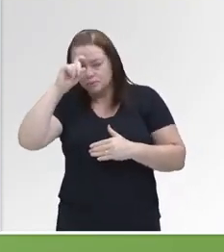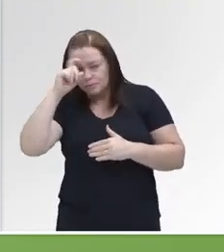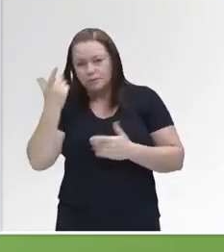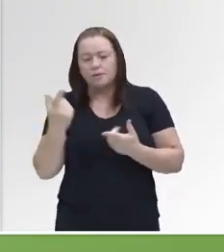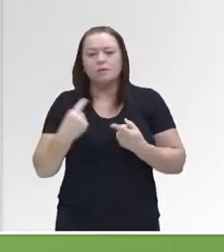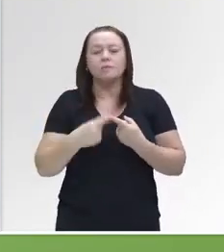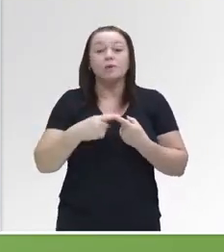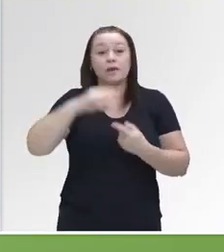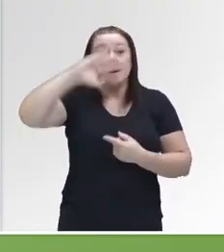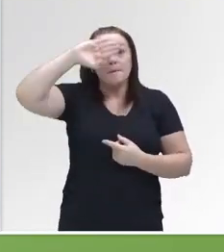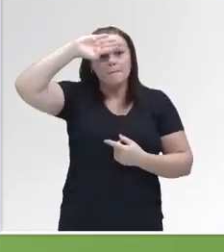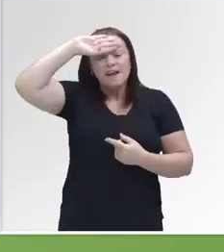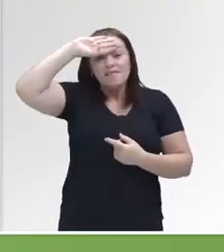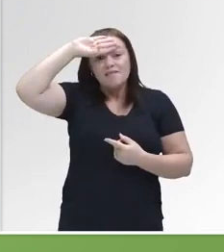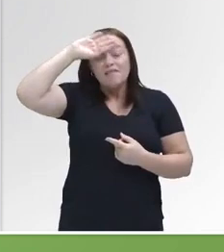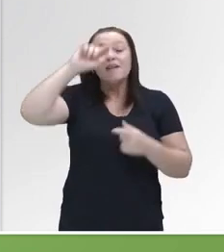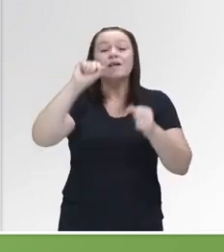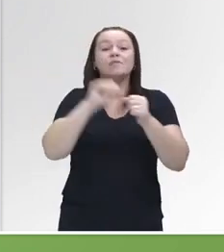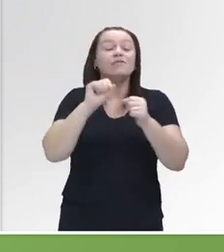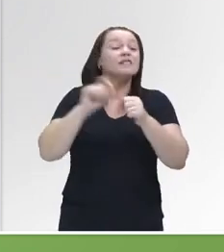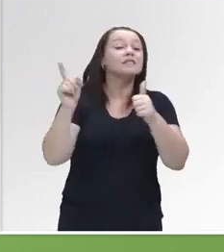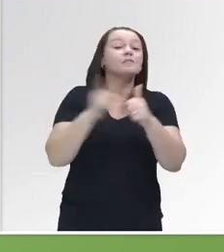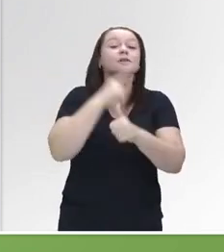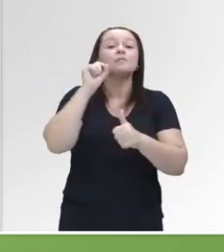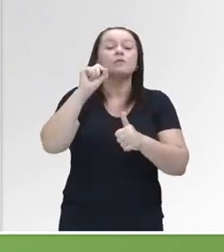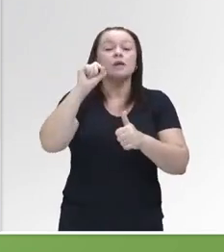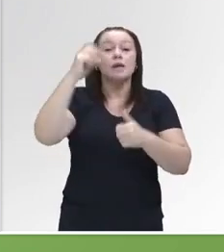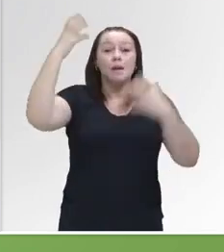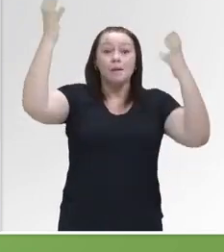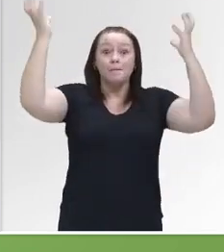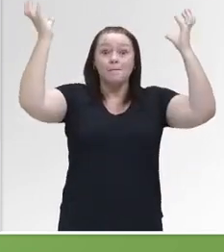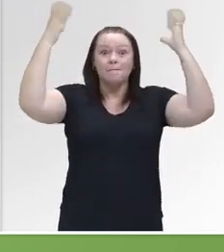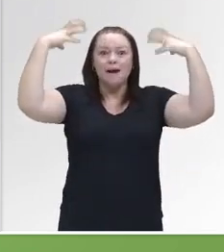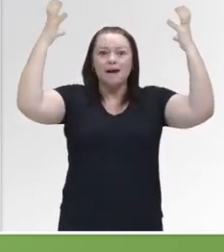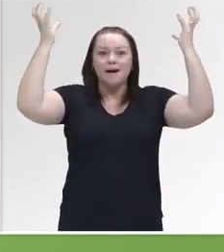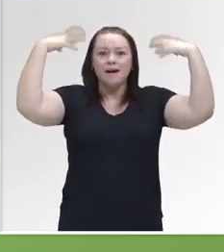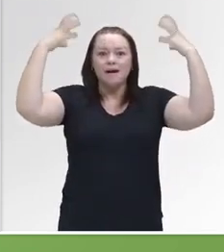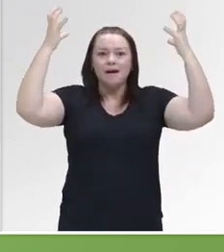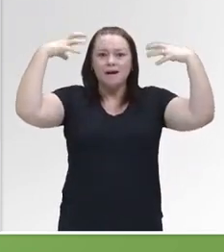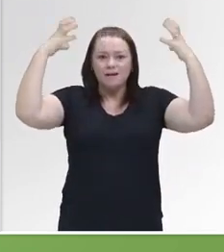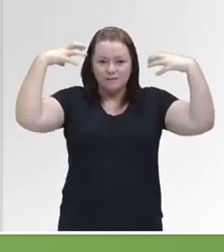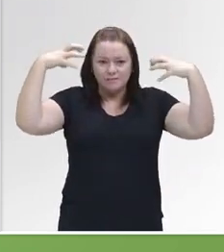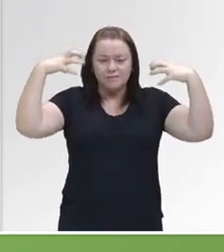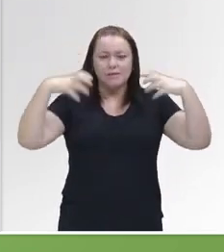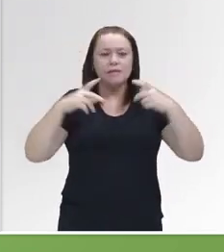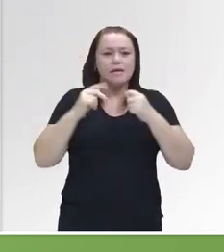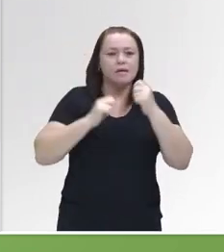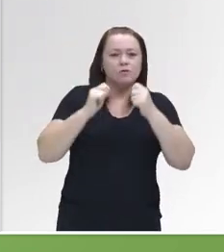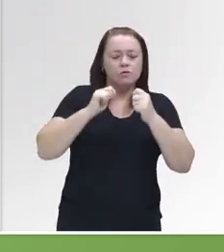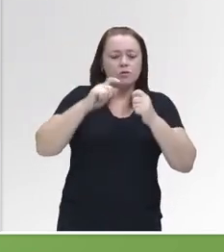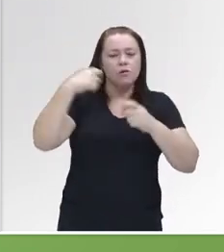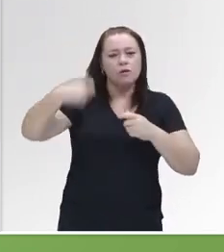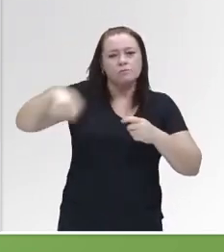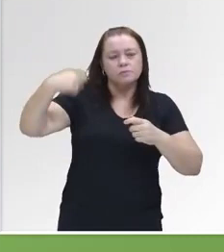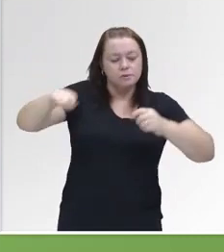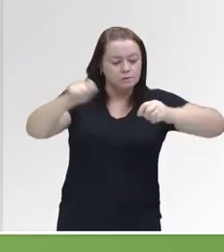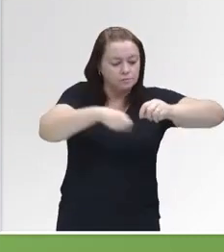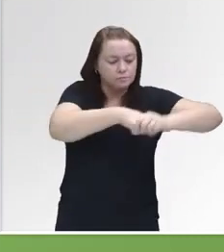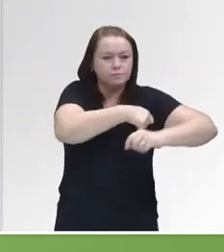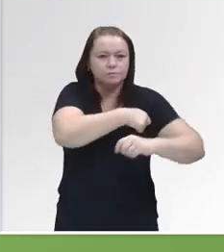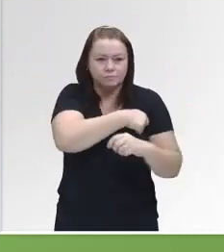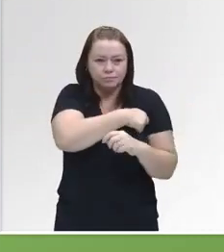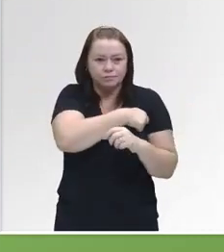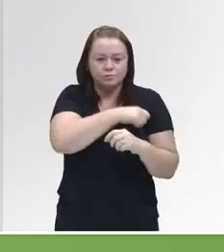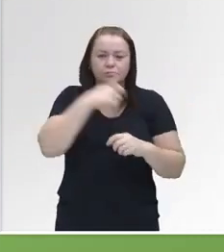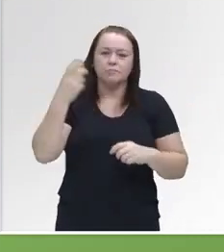toma banho para ver se baixa a temperatura, né? E começa a controlar com o termômetro. Se for para